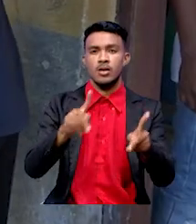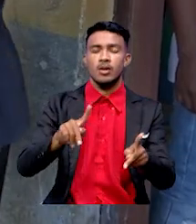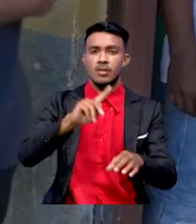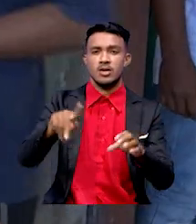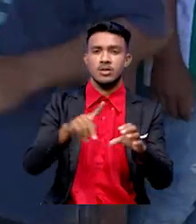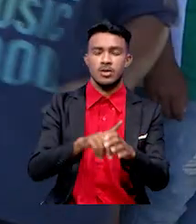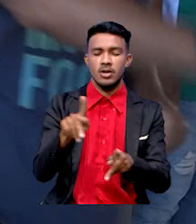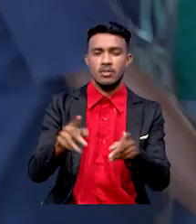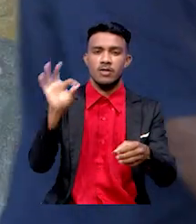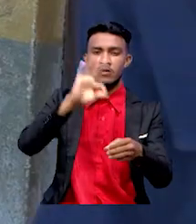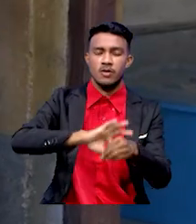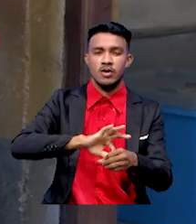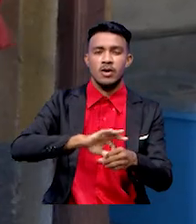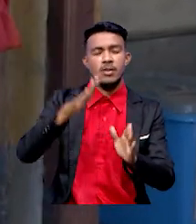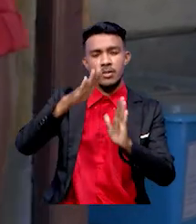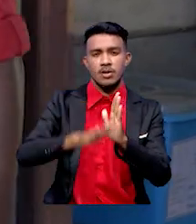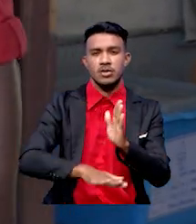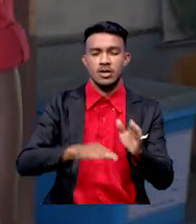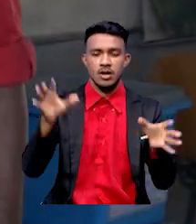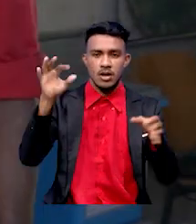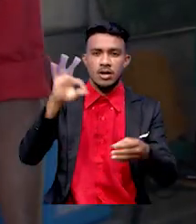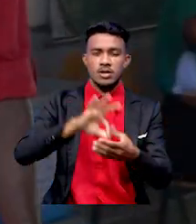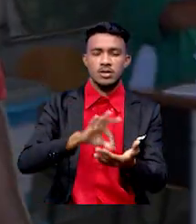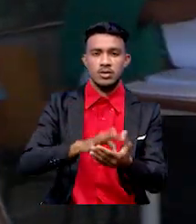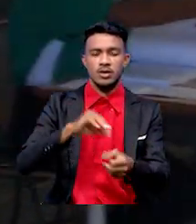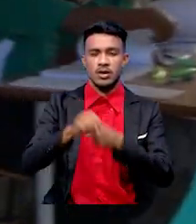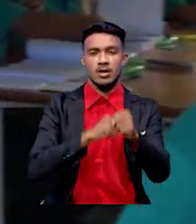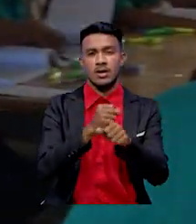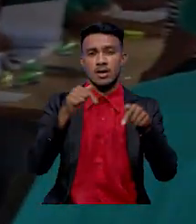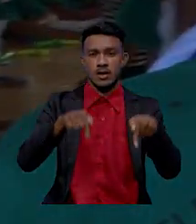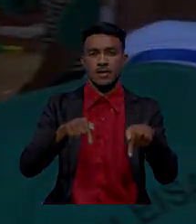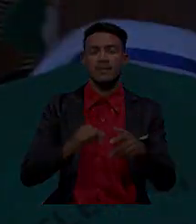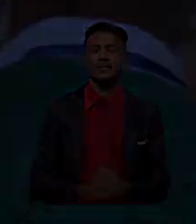eleição presidencial tinané. Laura da Cruz, bem-vinda Ximenes, GMN.